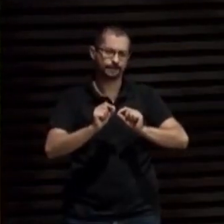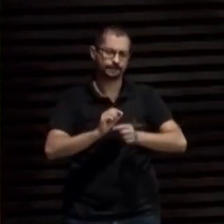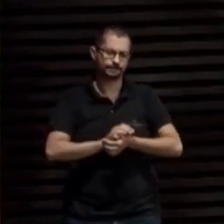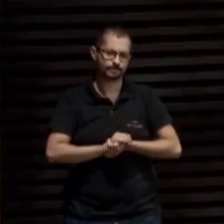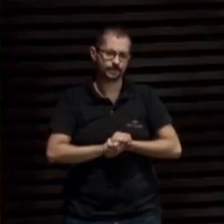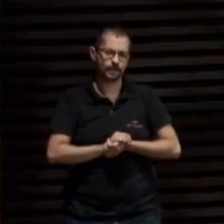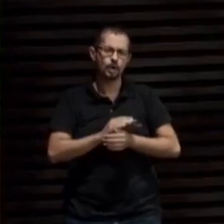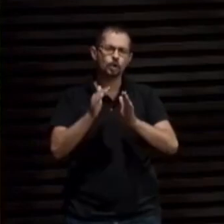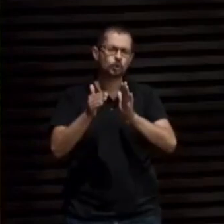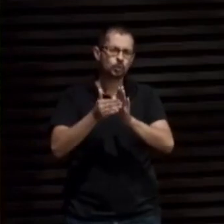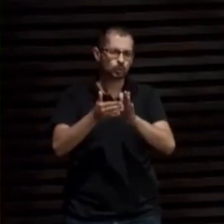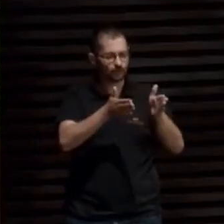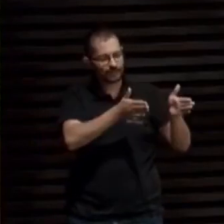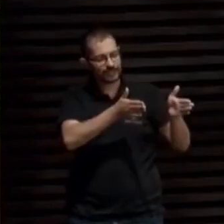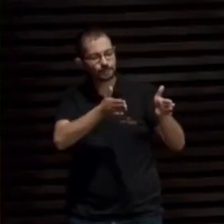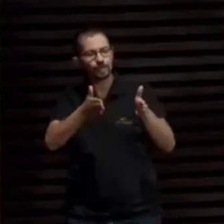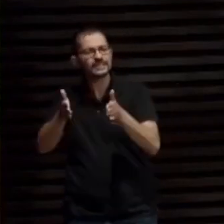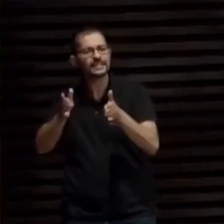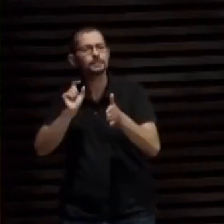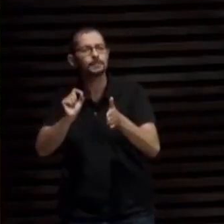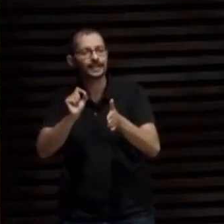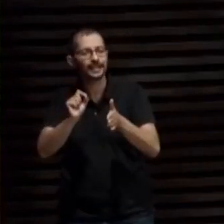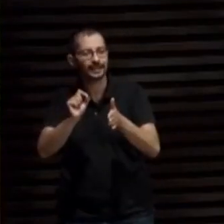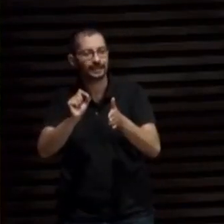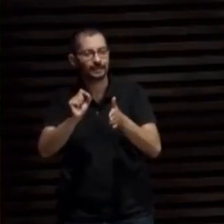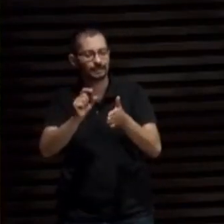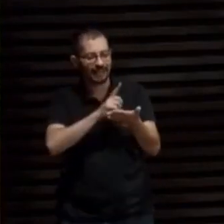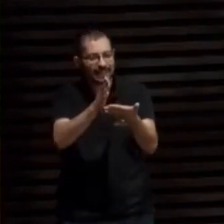A fim de que sejam o quê? Um.